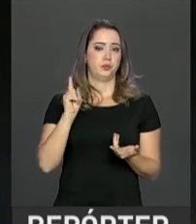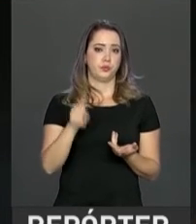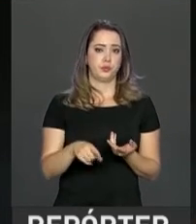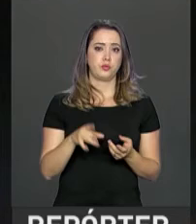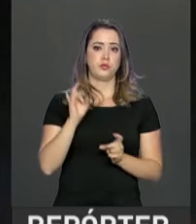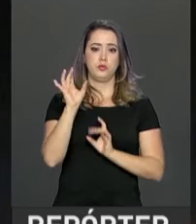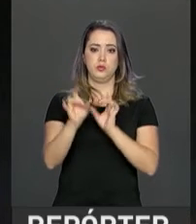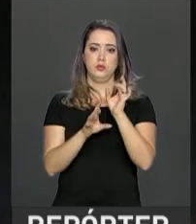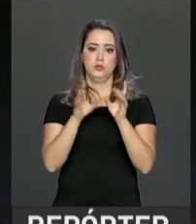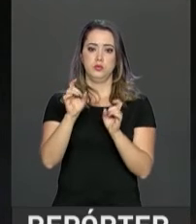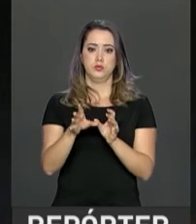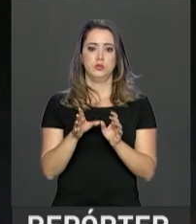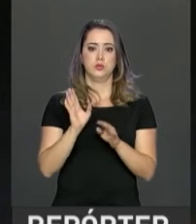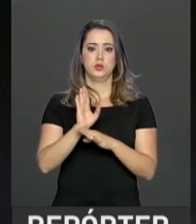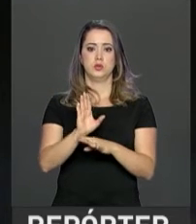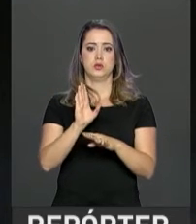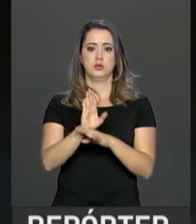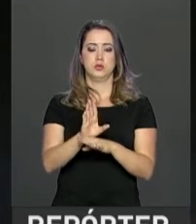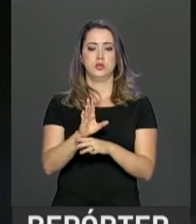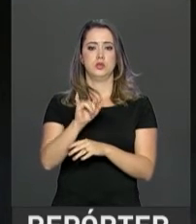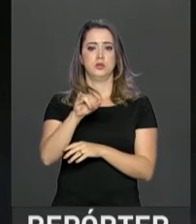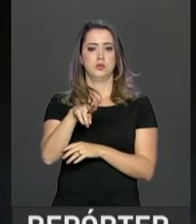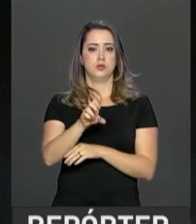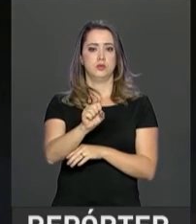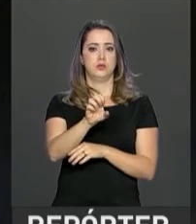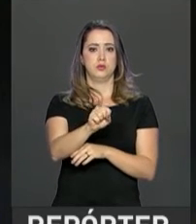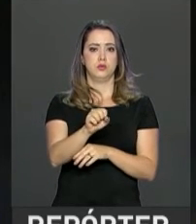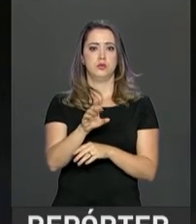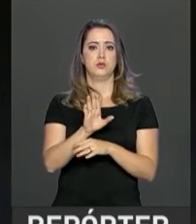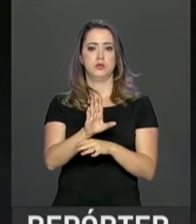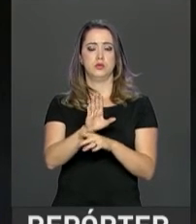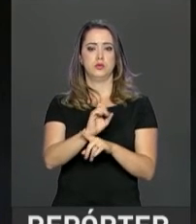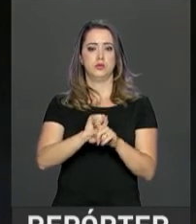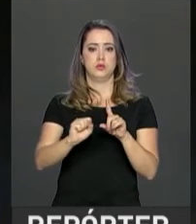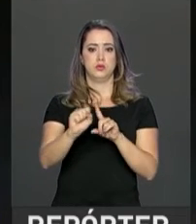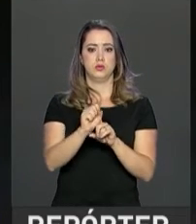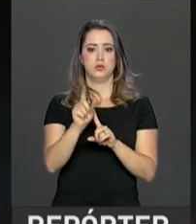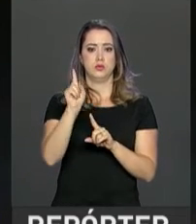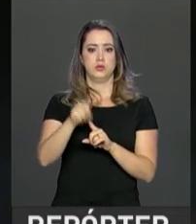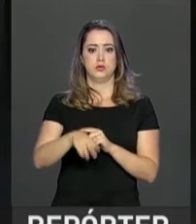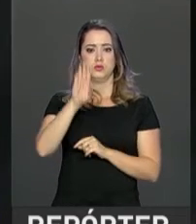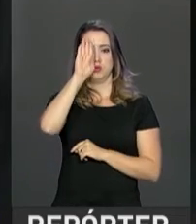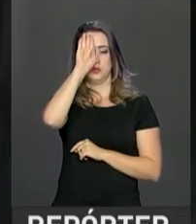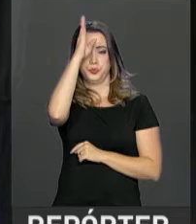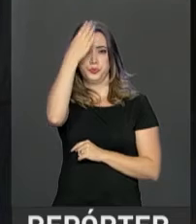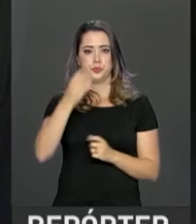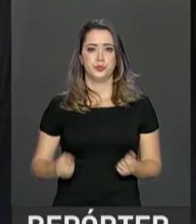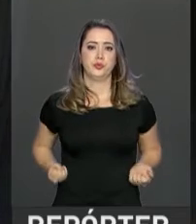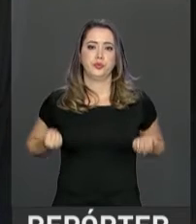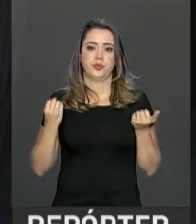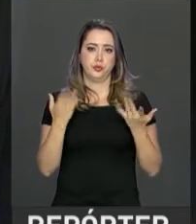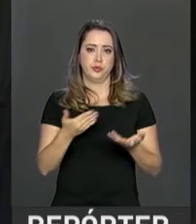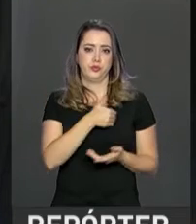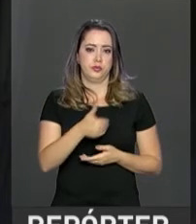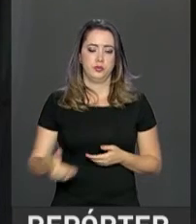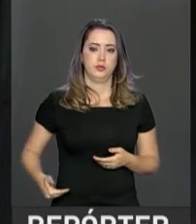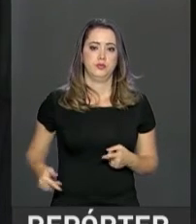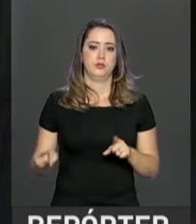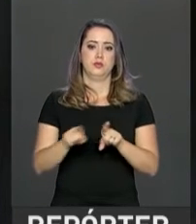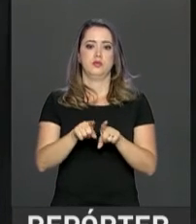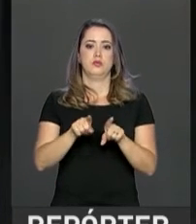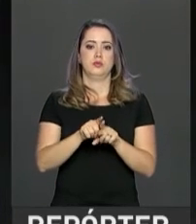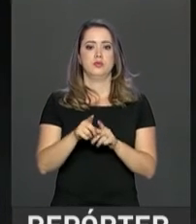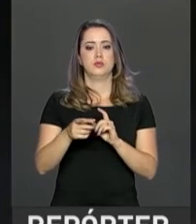as relacionadas com benefícios previdenciários e assistenciais que são a principal despesa primária além de uma